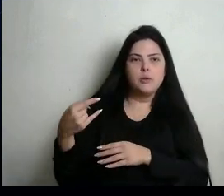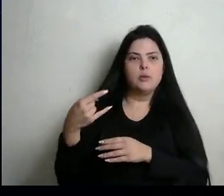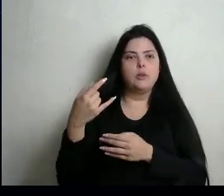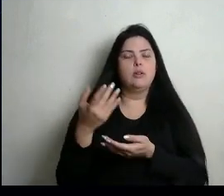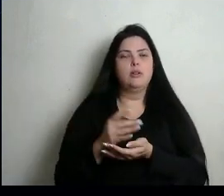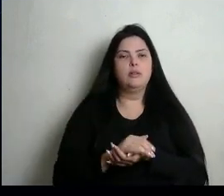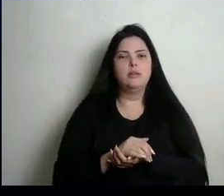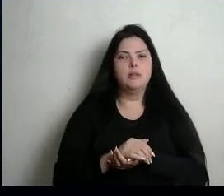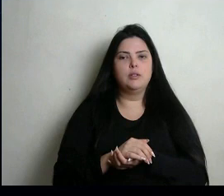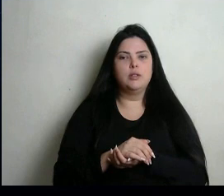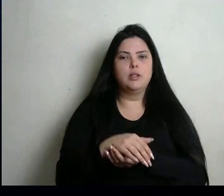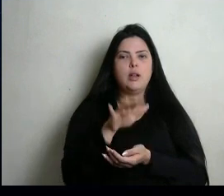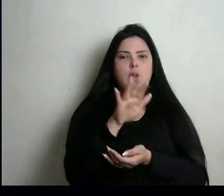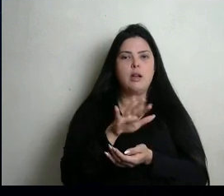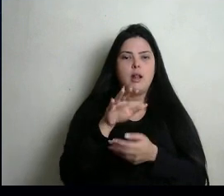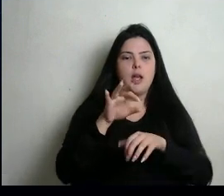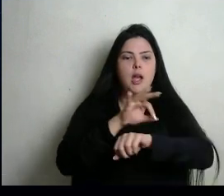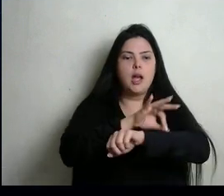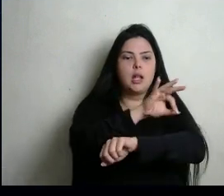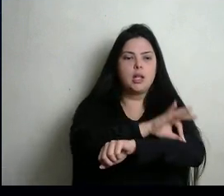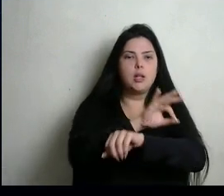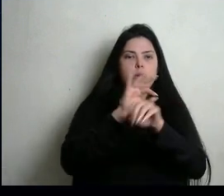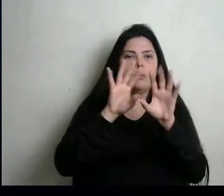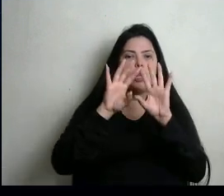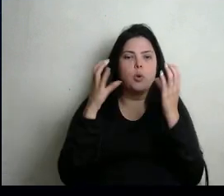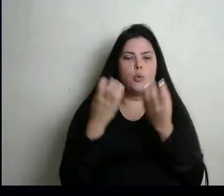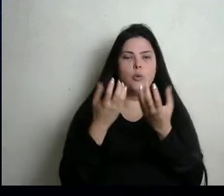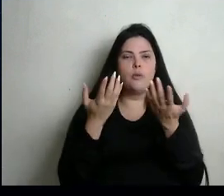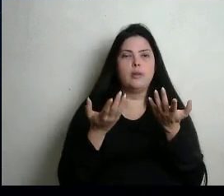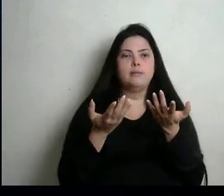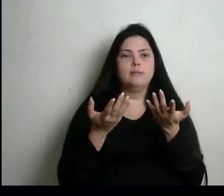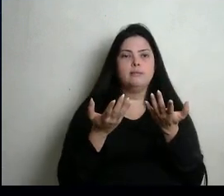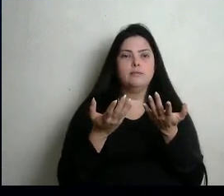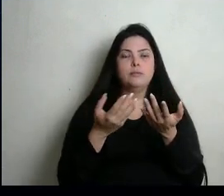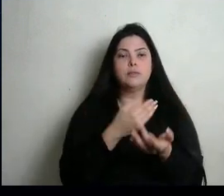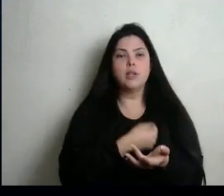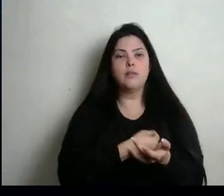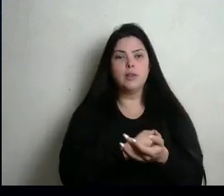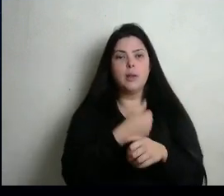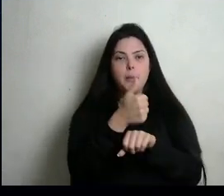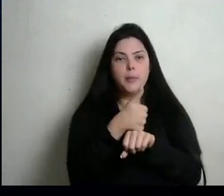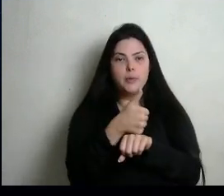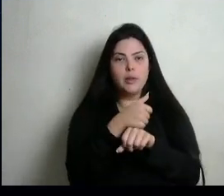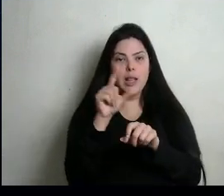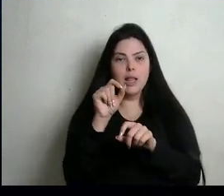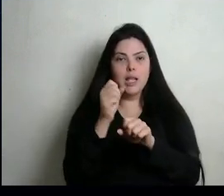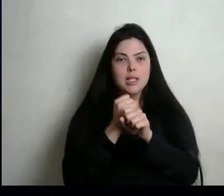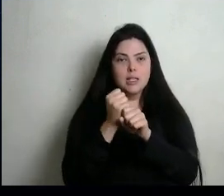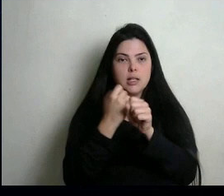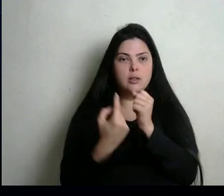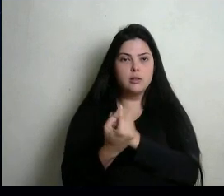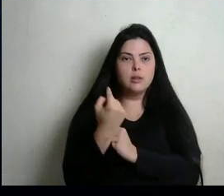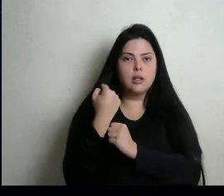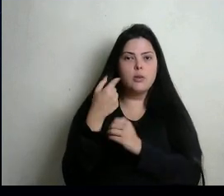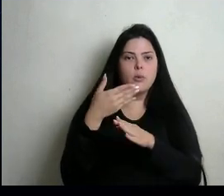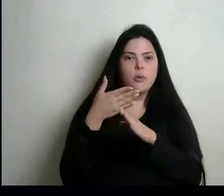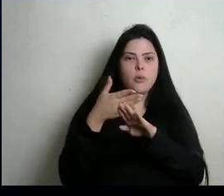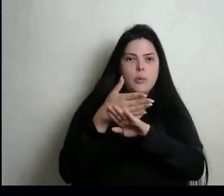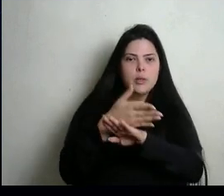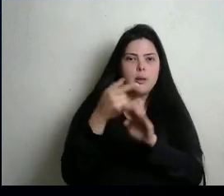para uma área de arquitetura de nuvem e tudo. Então, e aí na vida profissional, há 10 anos atrás eu entrei na Microsoft